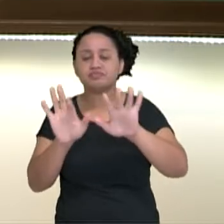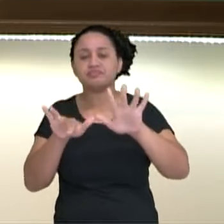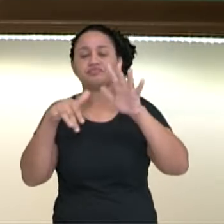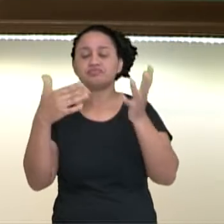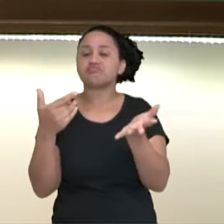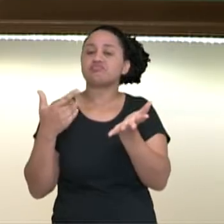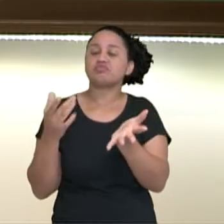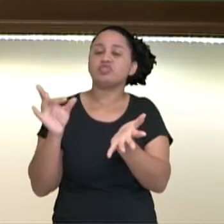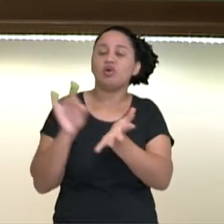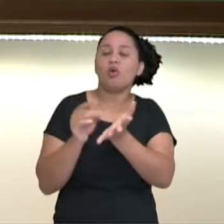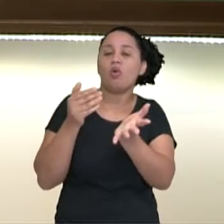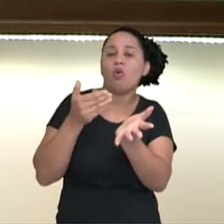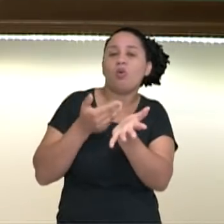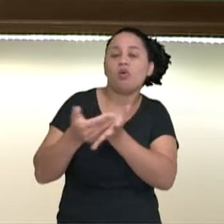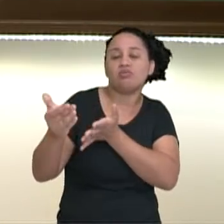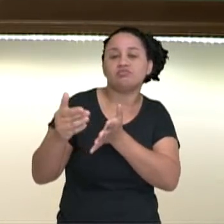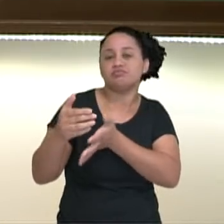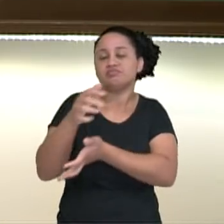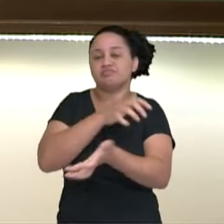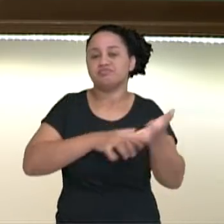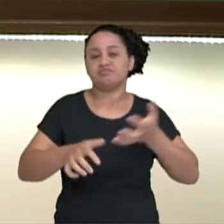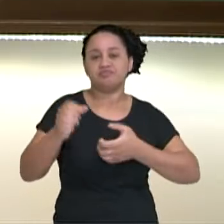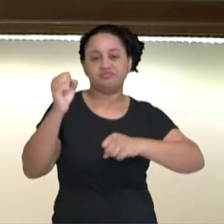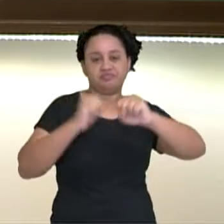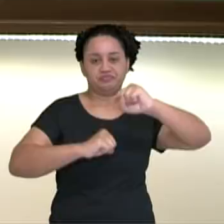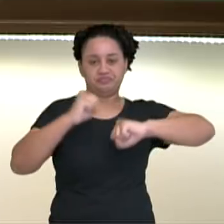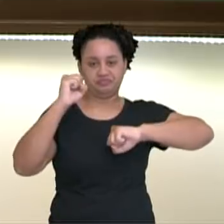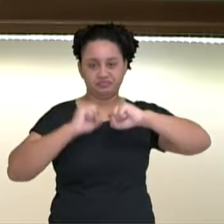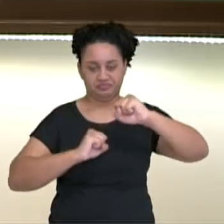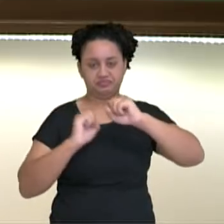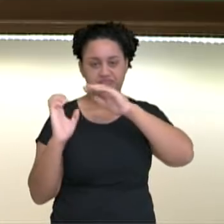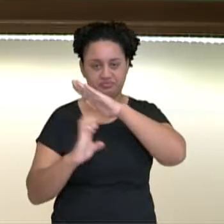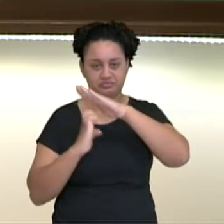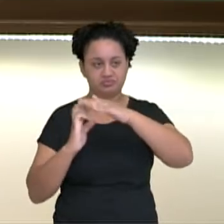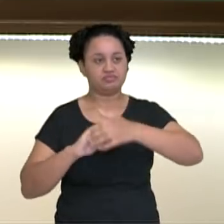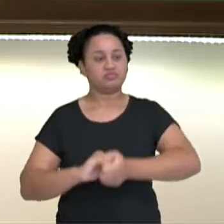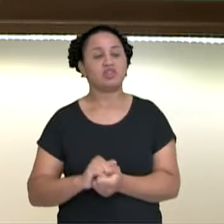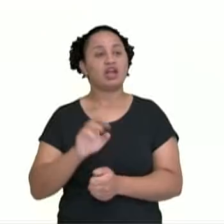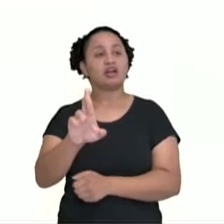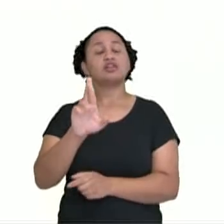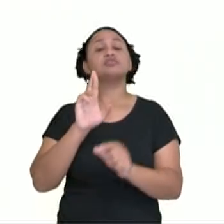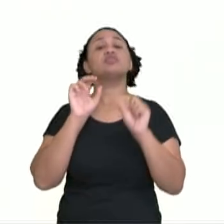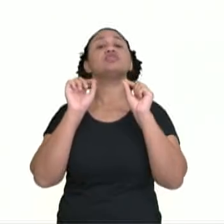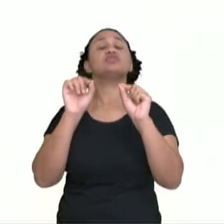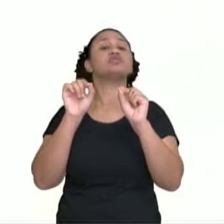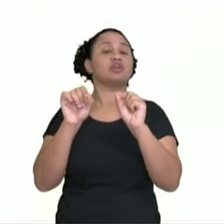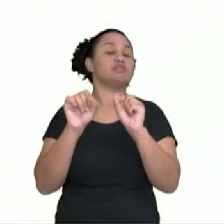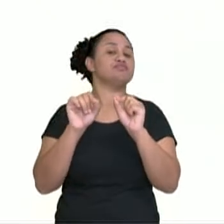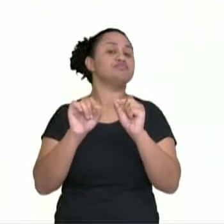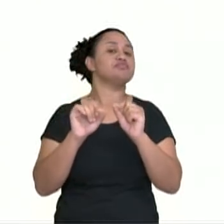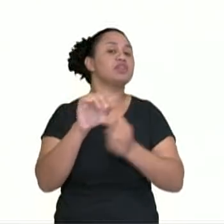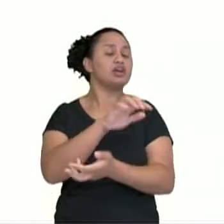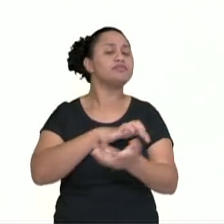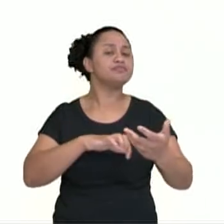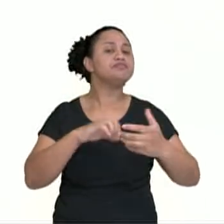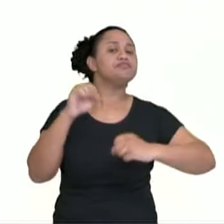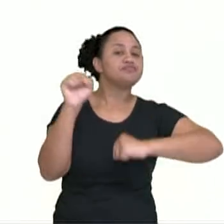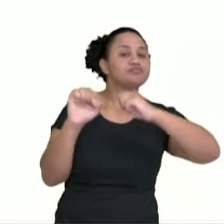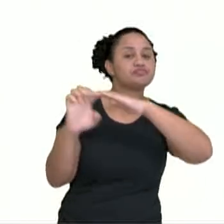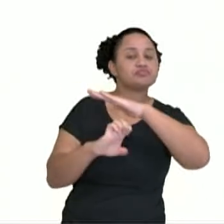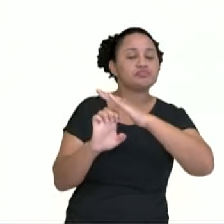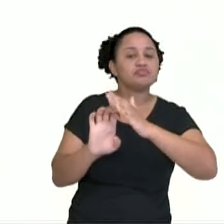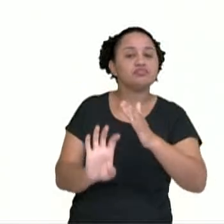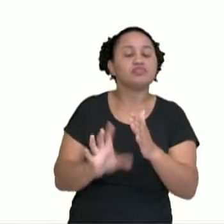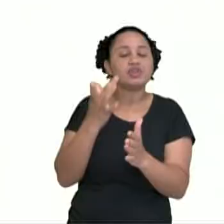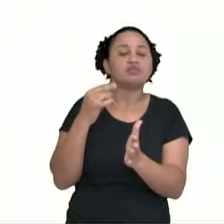teria iniciado a Revolução Industrial? E a resposta é a seguinte: a Revolução Industrial